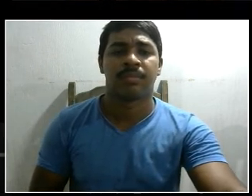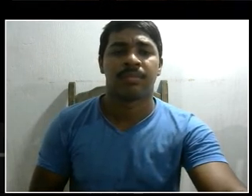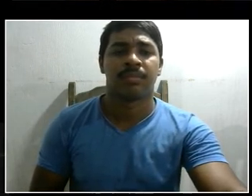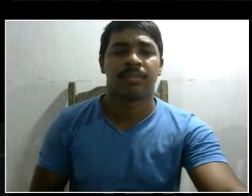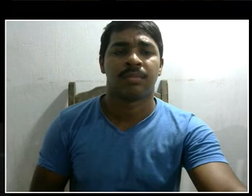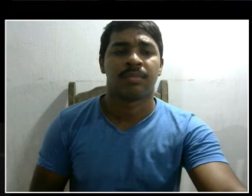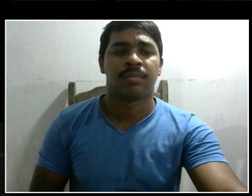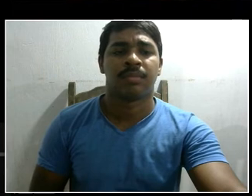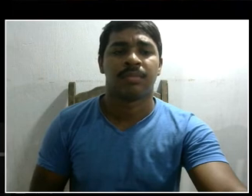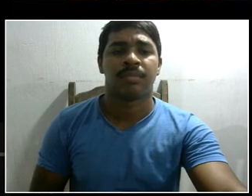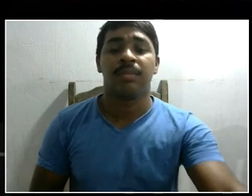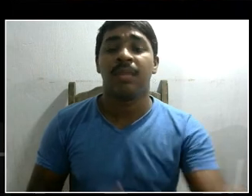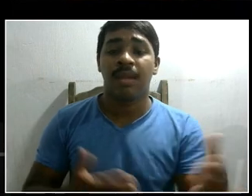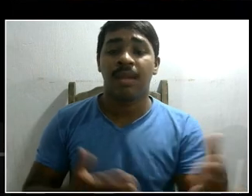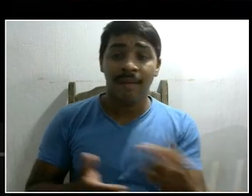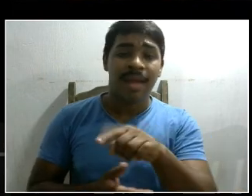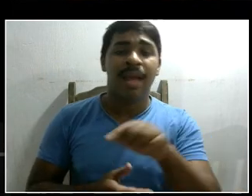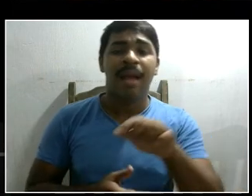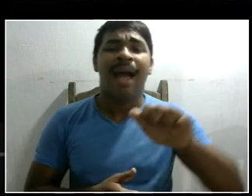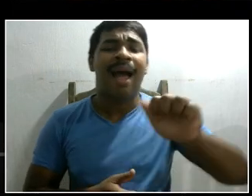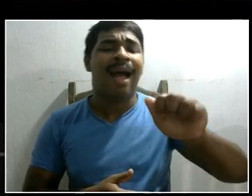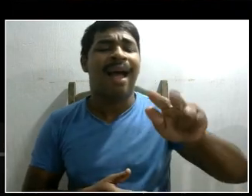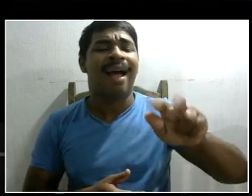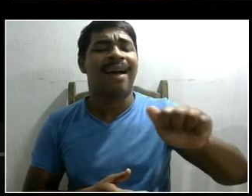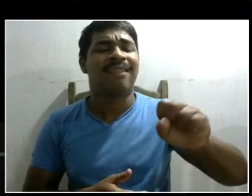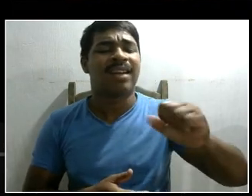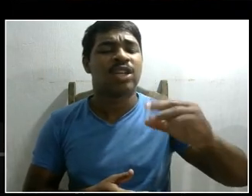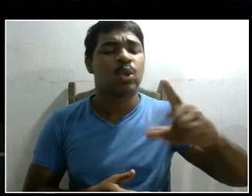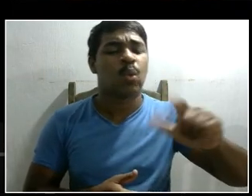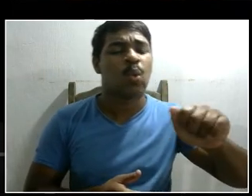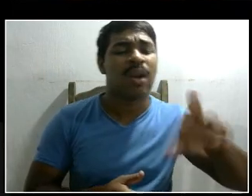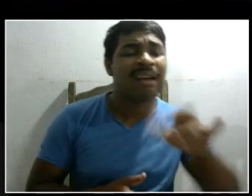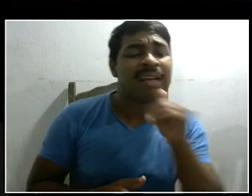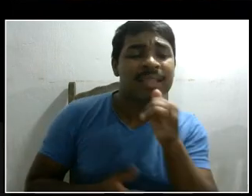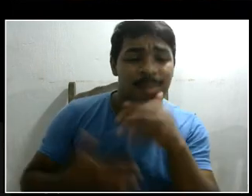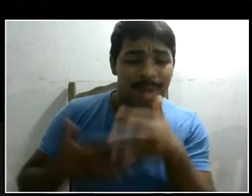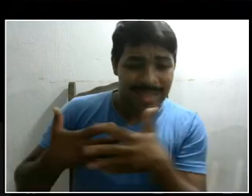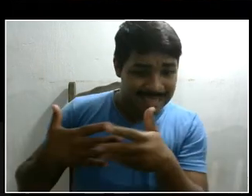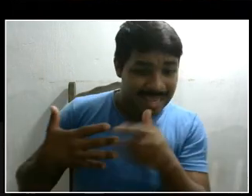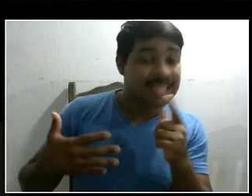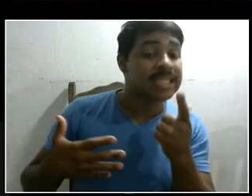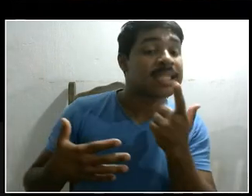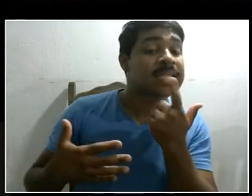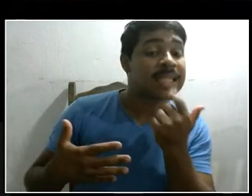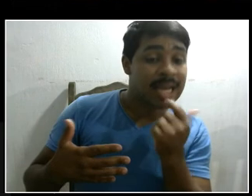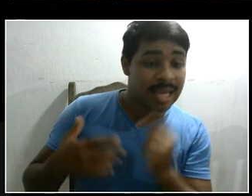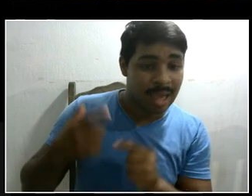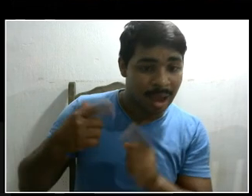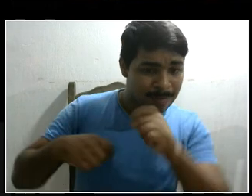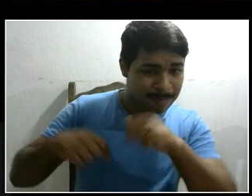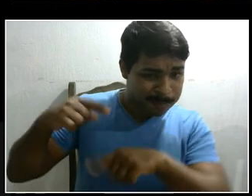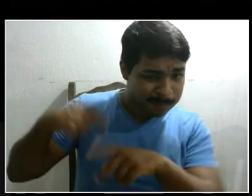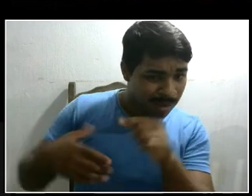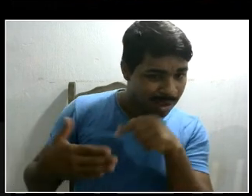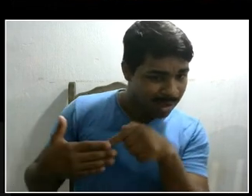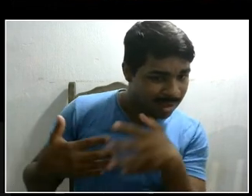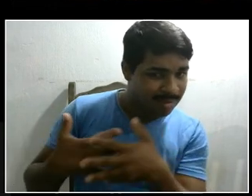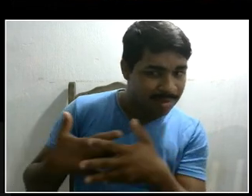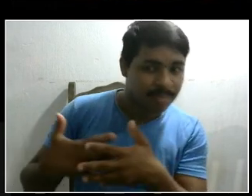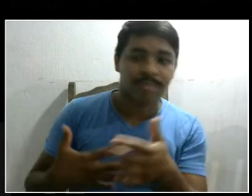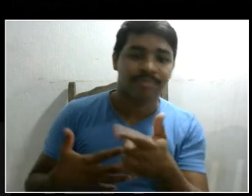dentro dele. Então, por isso que ele é chamado de avascular. Uma outra característica bem importante desse tecido é que ele tem